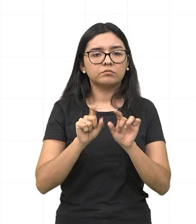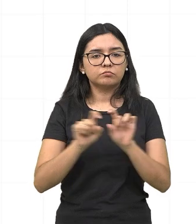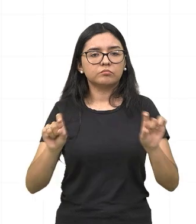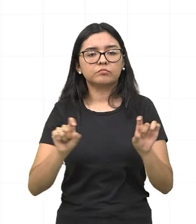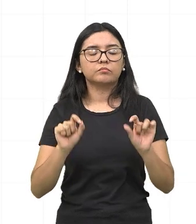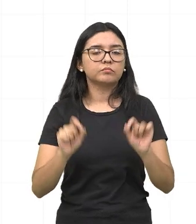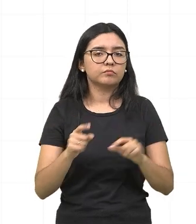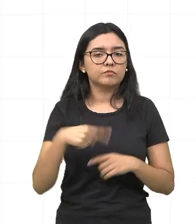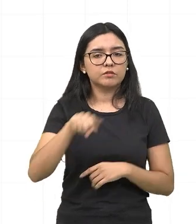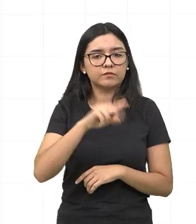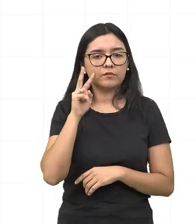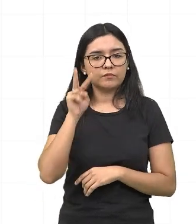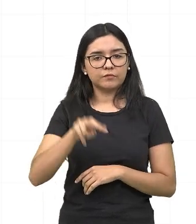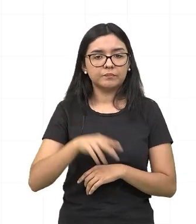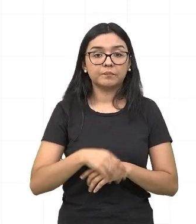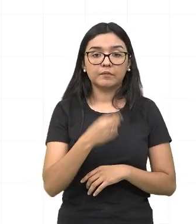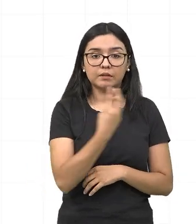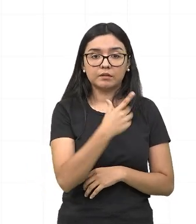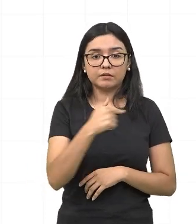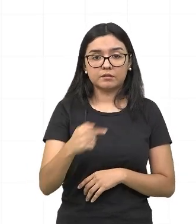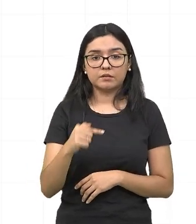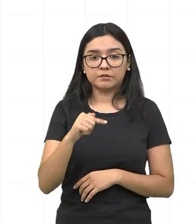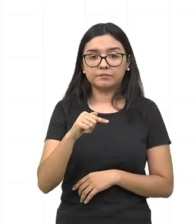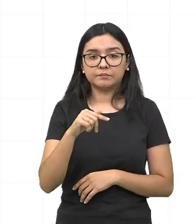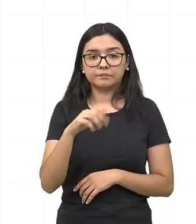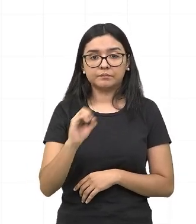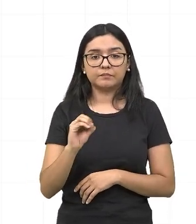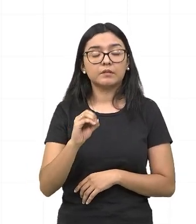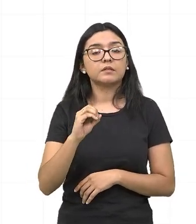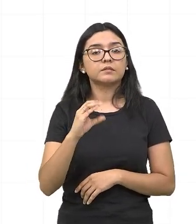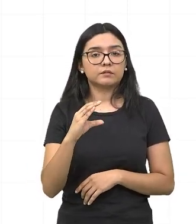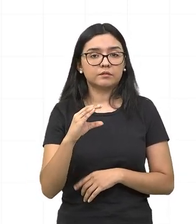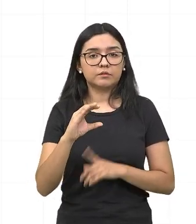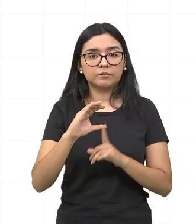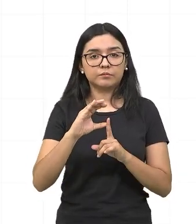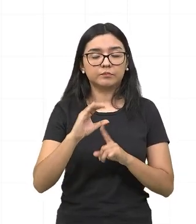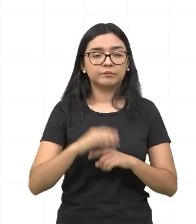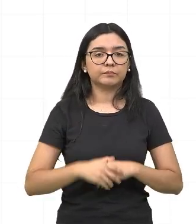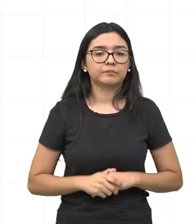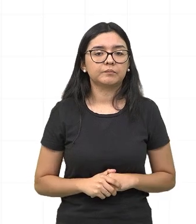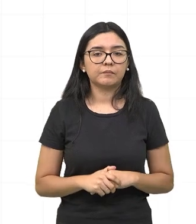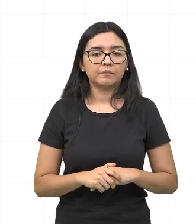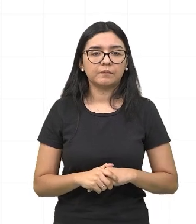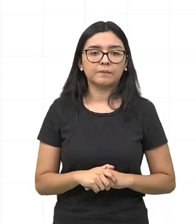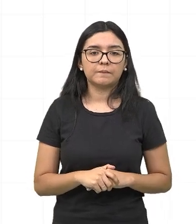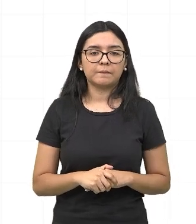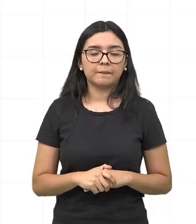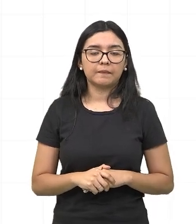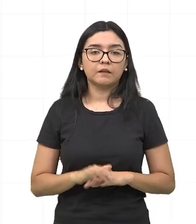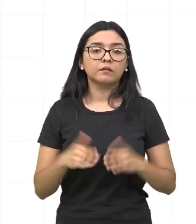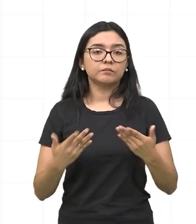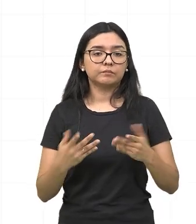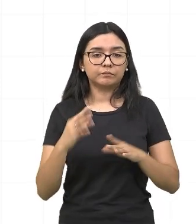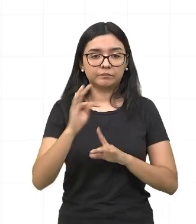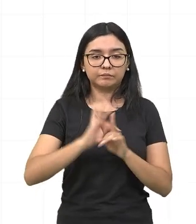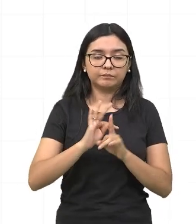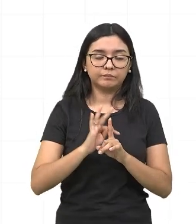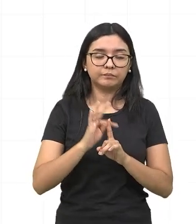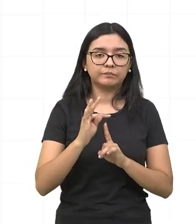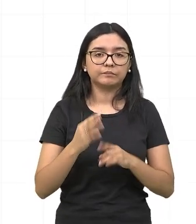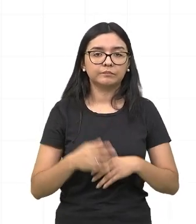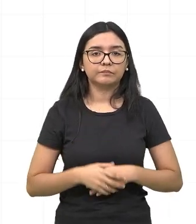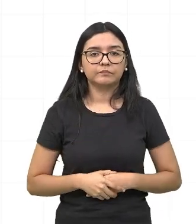termômetro? Você vai ler 37 graus Celsius. Temperatura registrada nesse